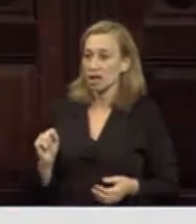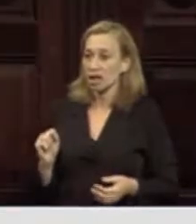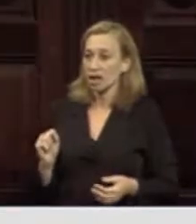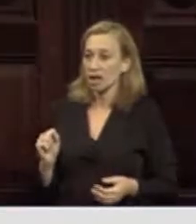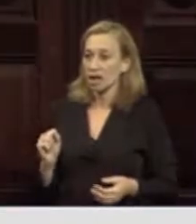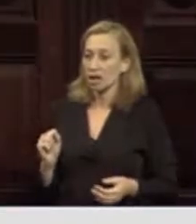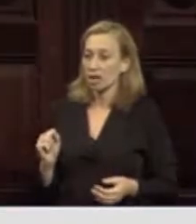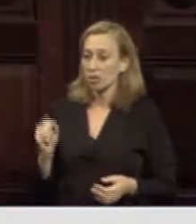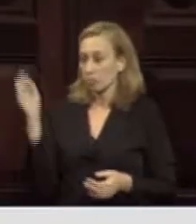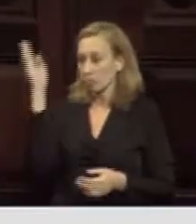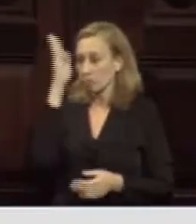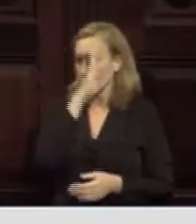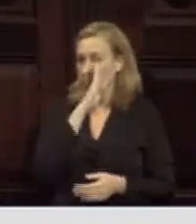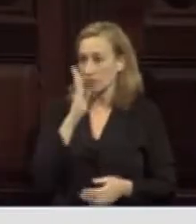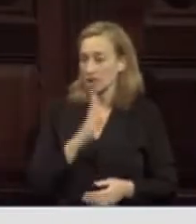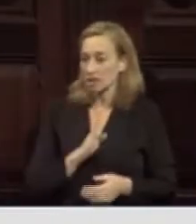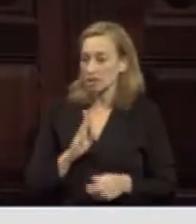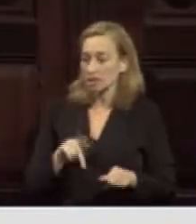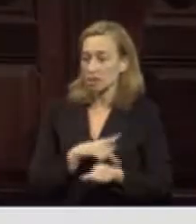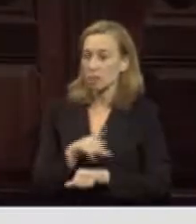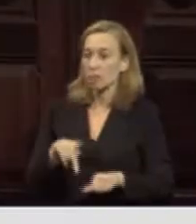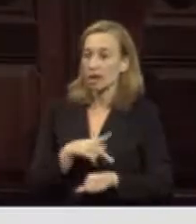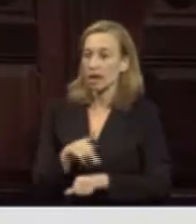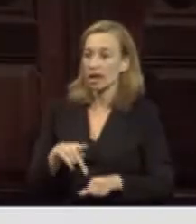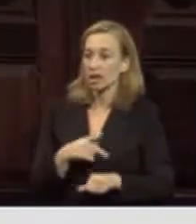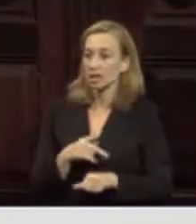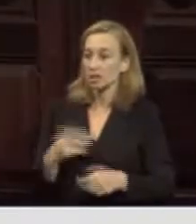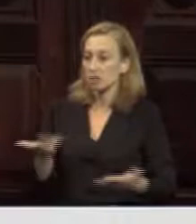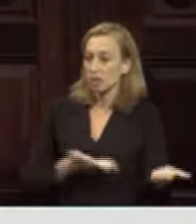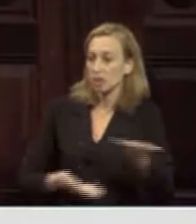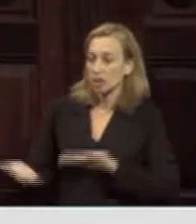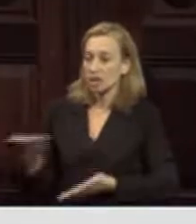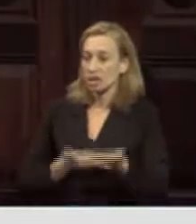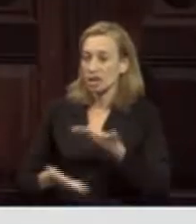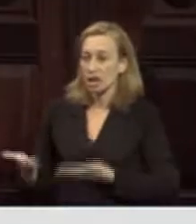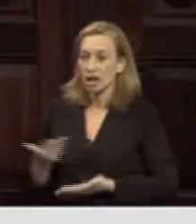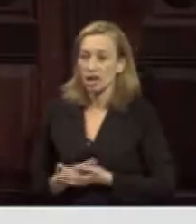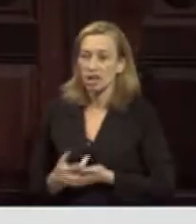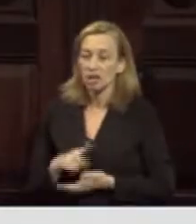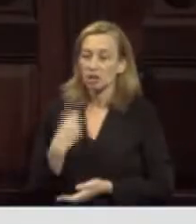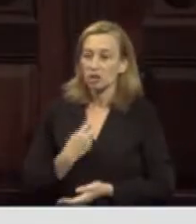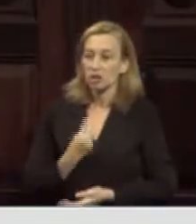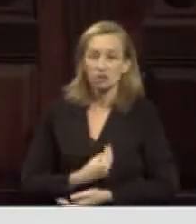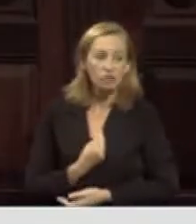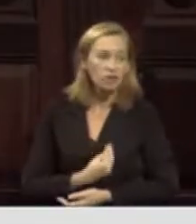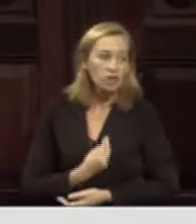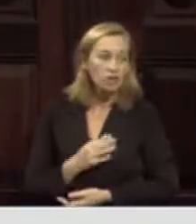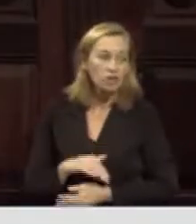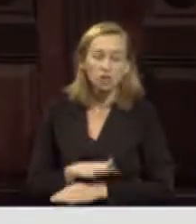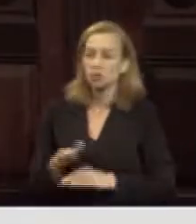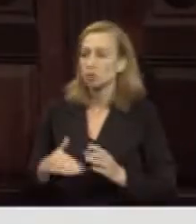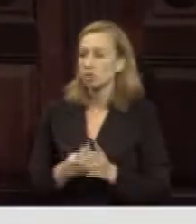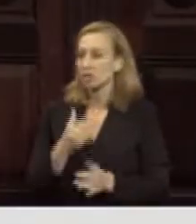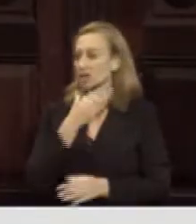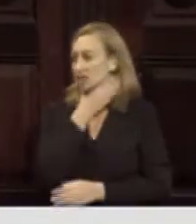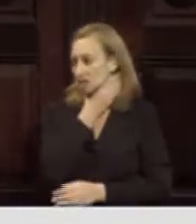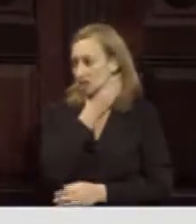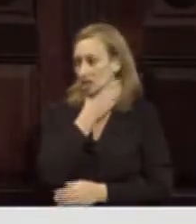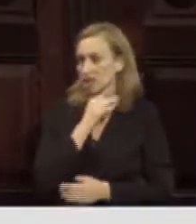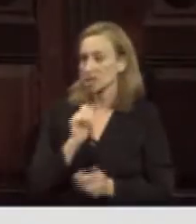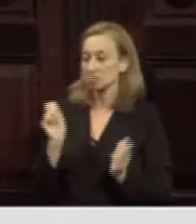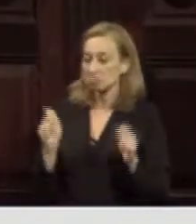modelo das causas próprias se perpetuar. Então, vivemos todas as crises